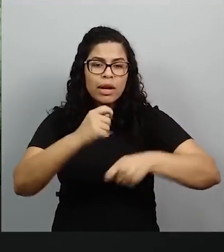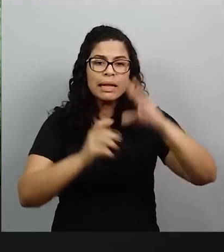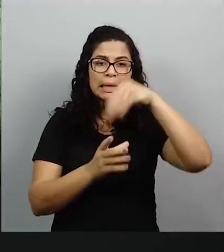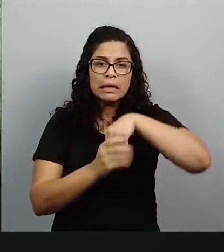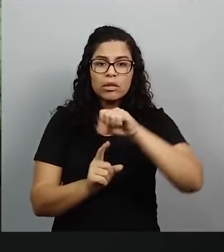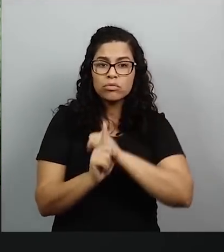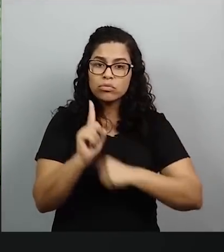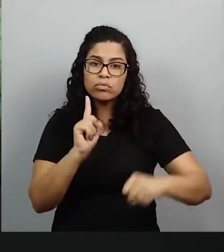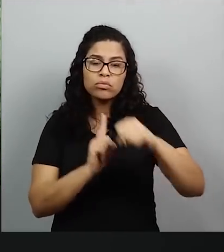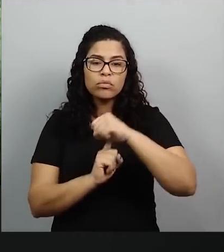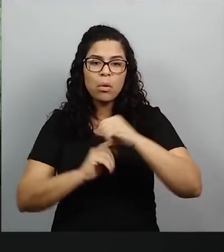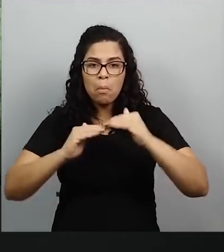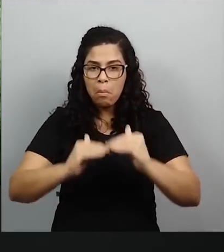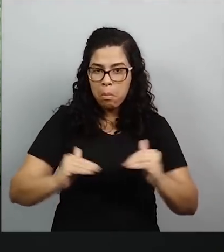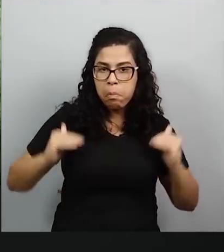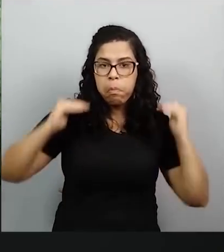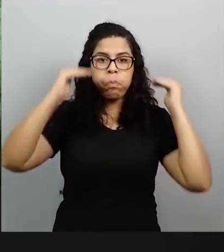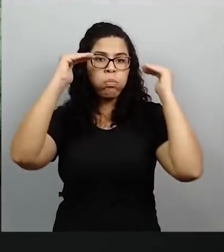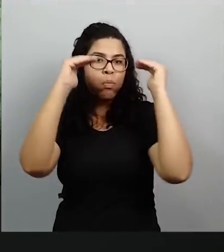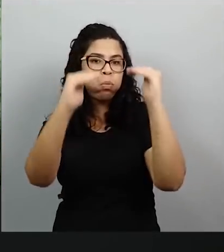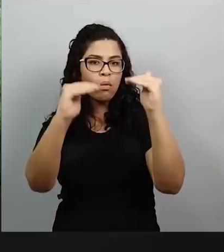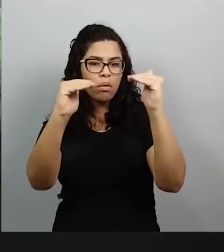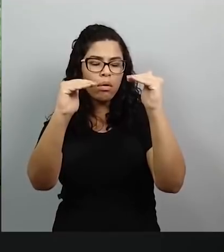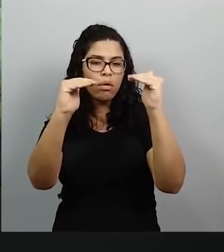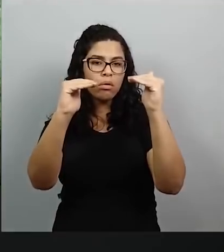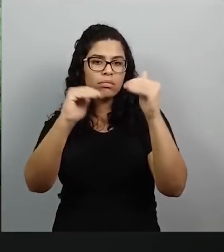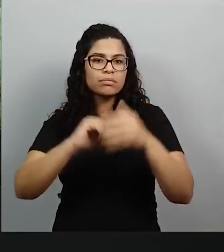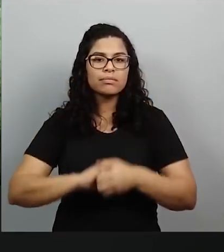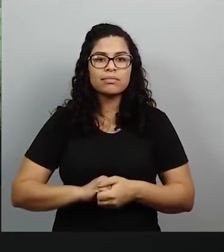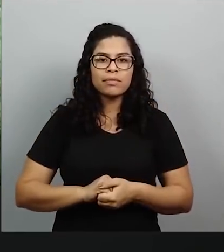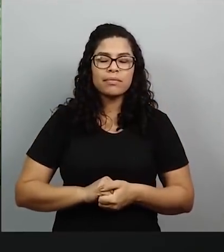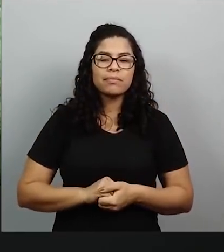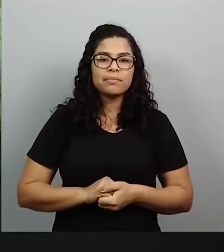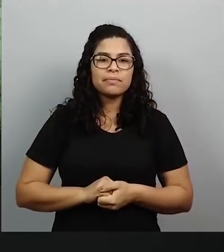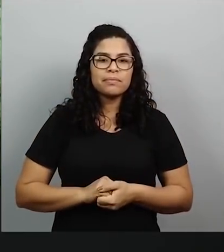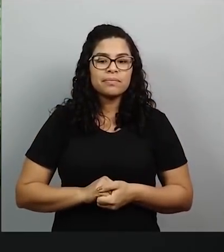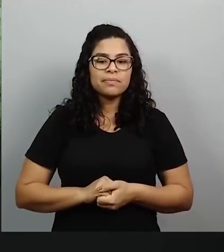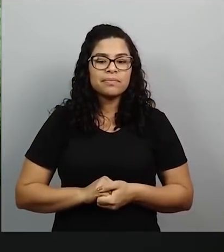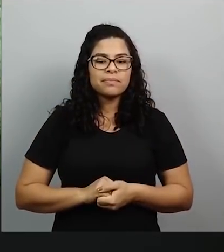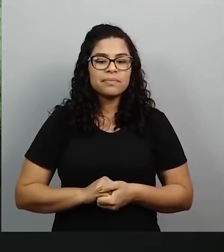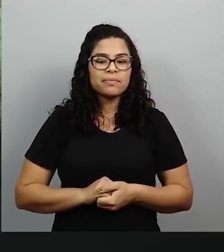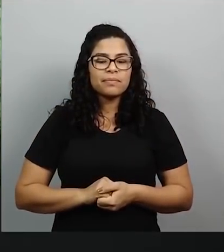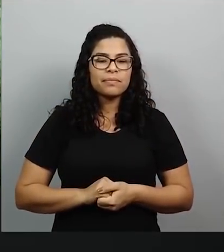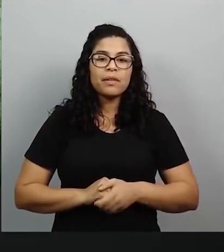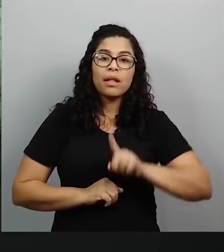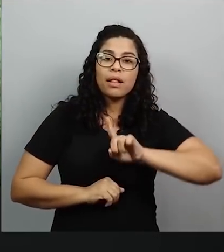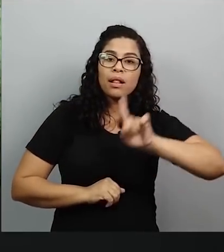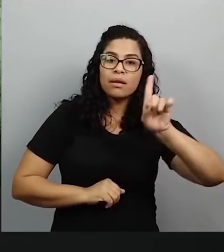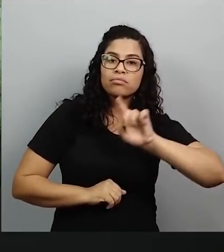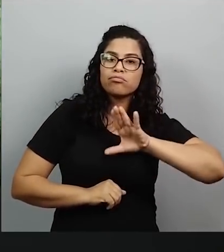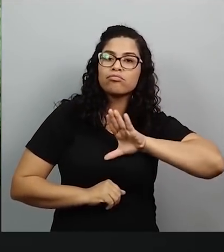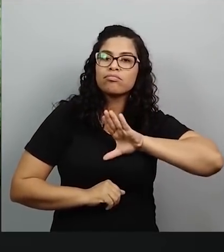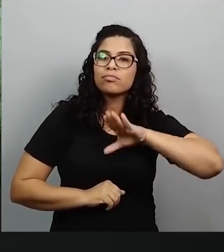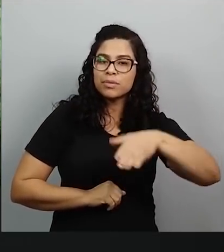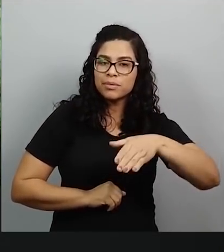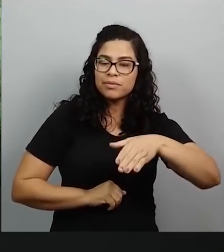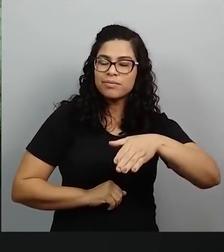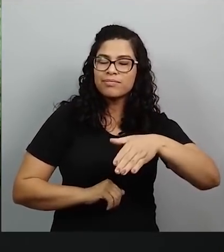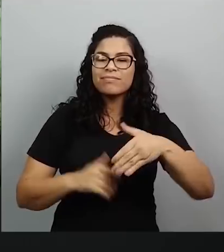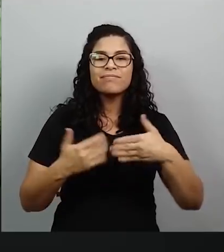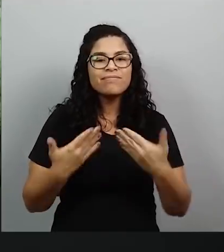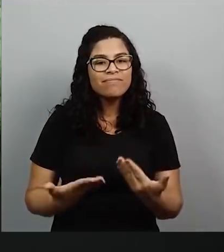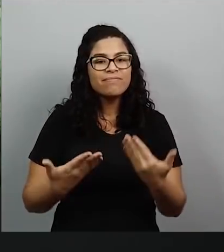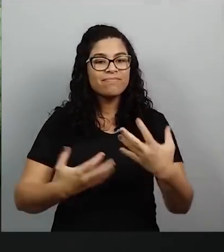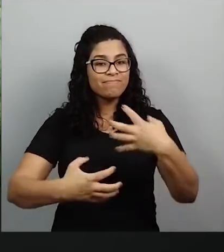na sociedade mais elevada, na oligarquia, digamos assim, de Portugal. Então,